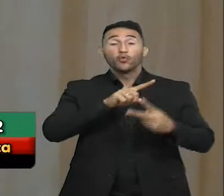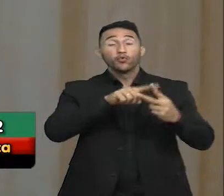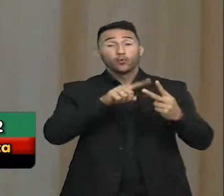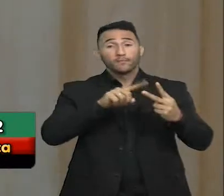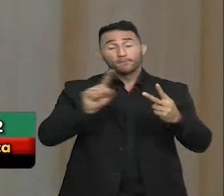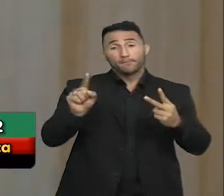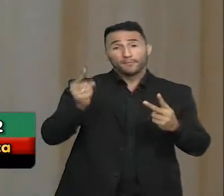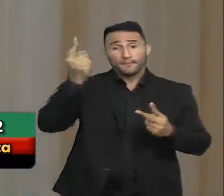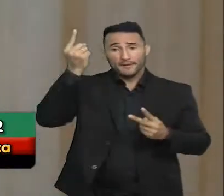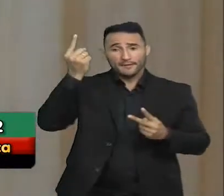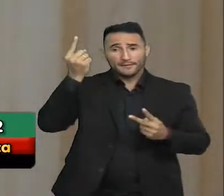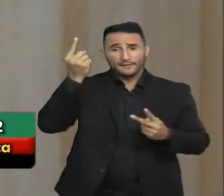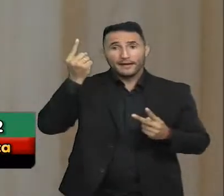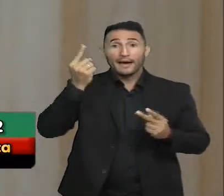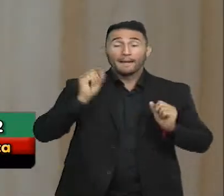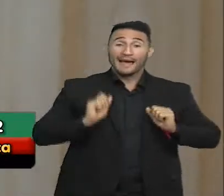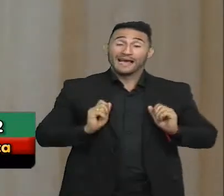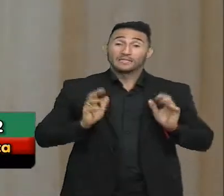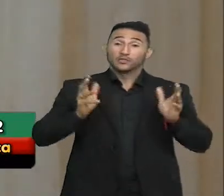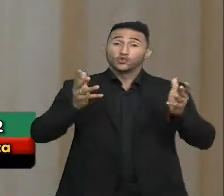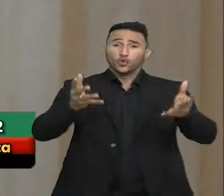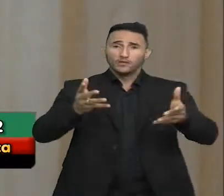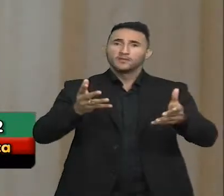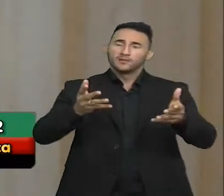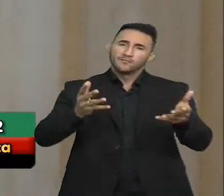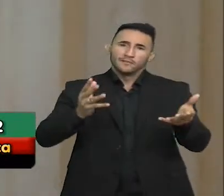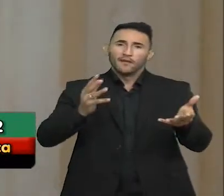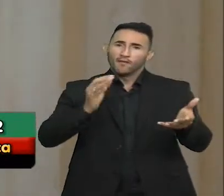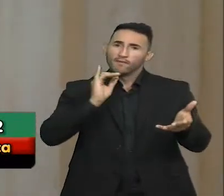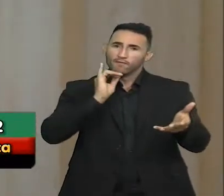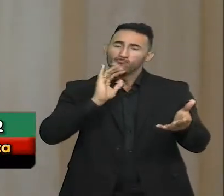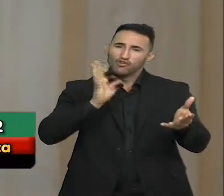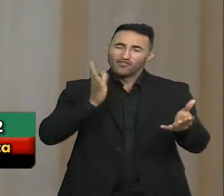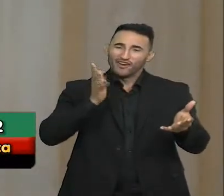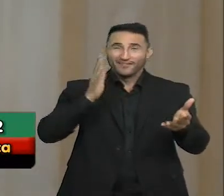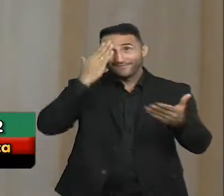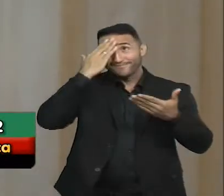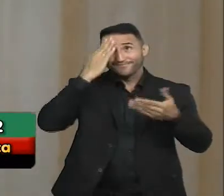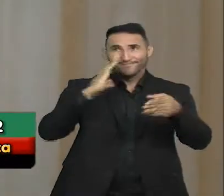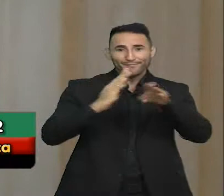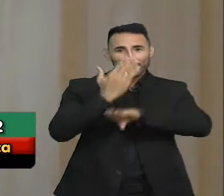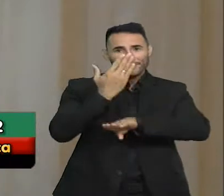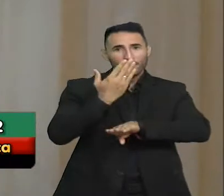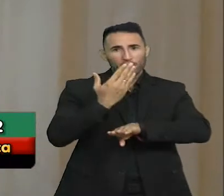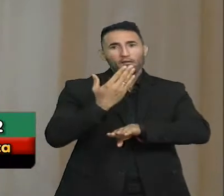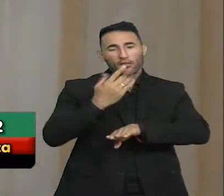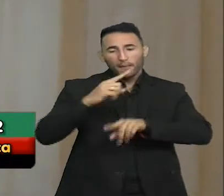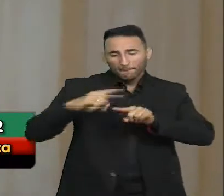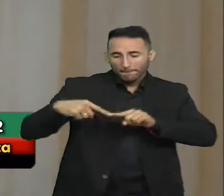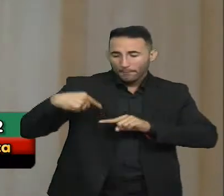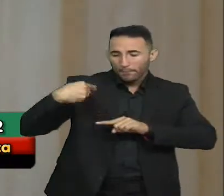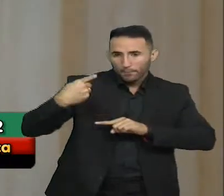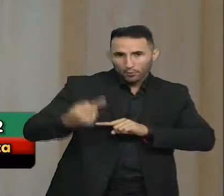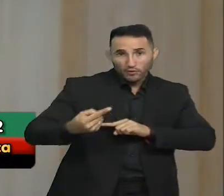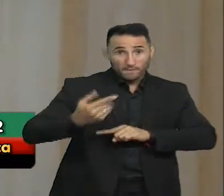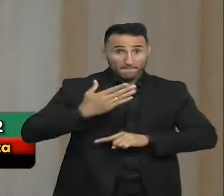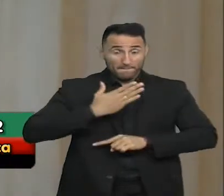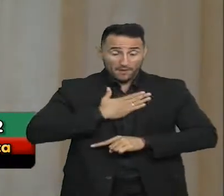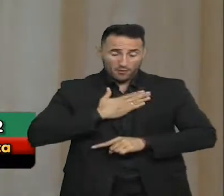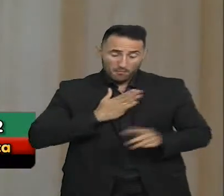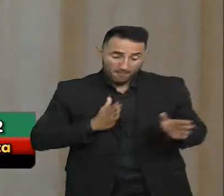primeiras ações que, felizmente, foram aprovadas e foram a partir do meu